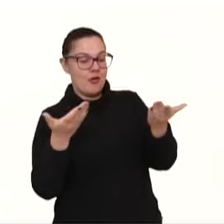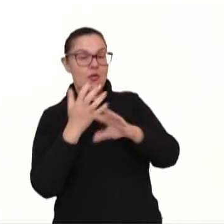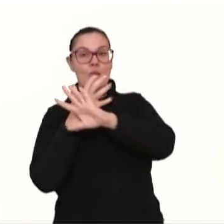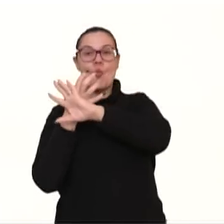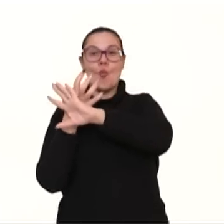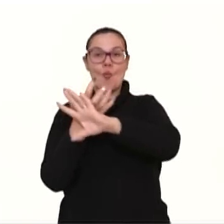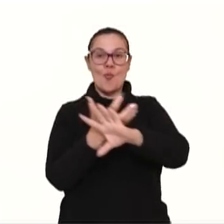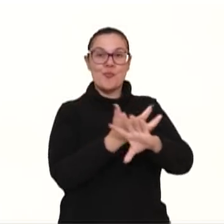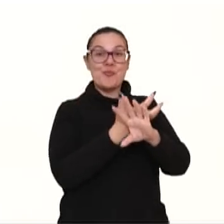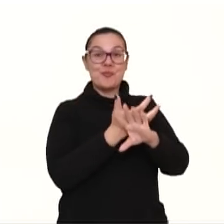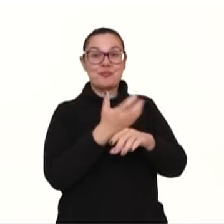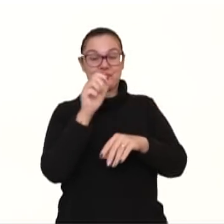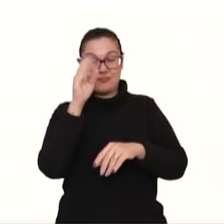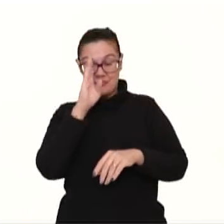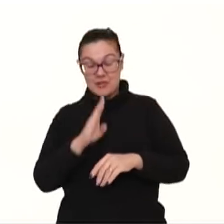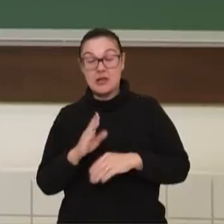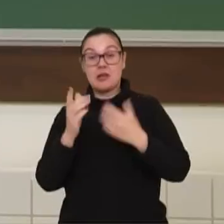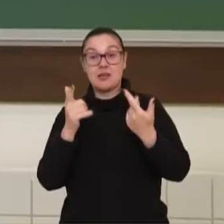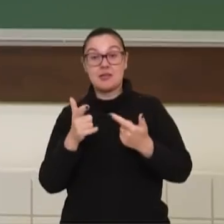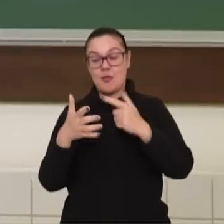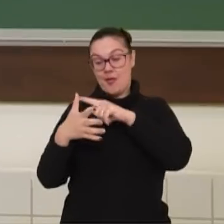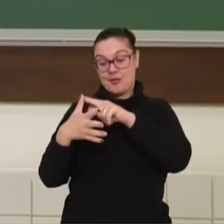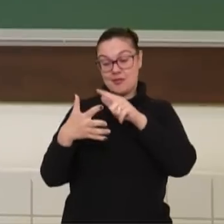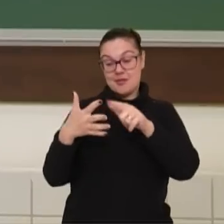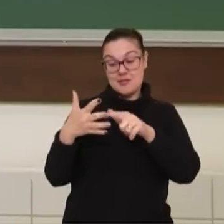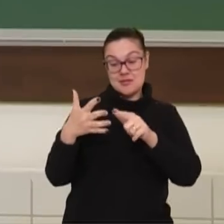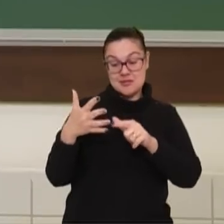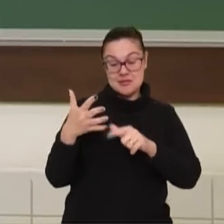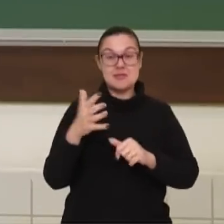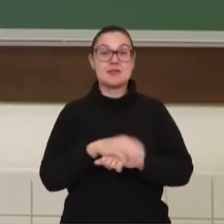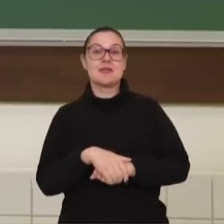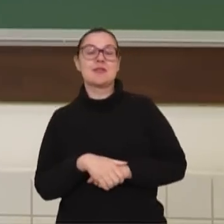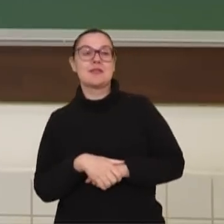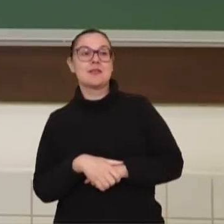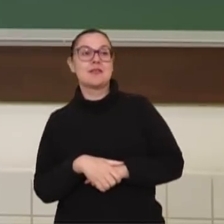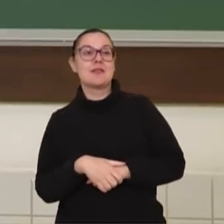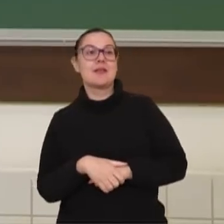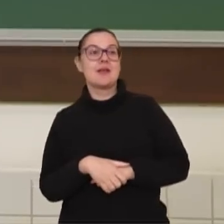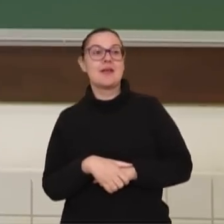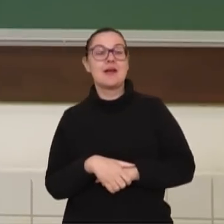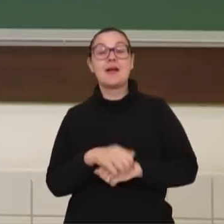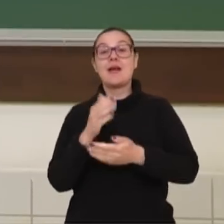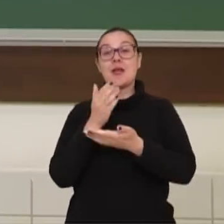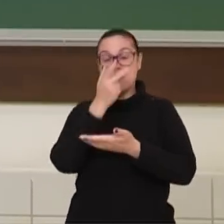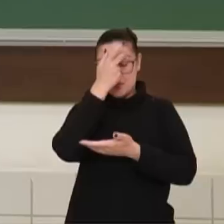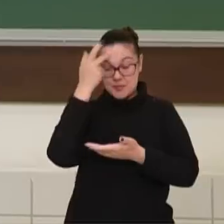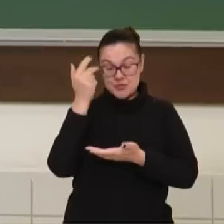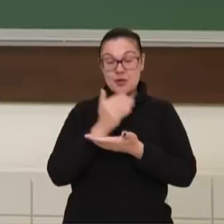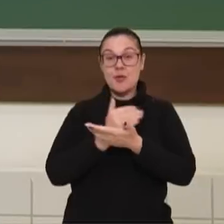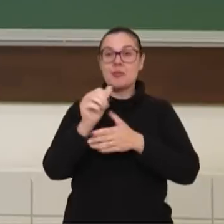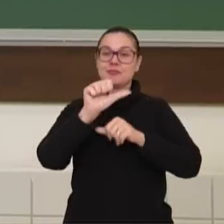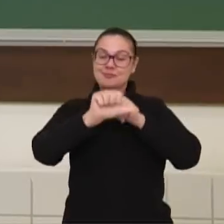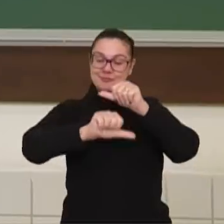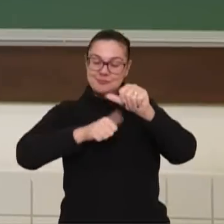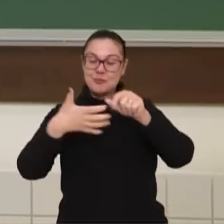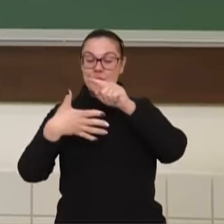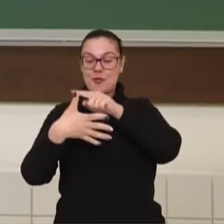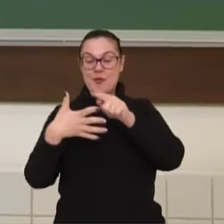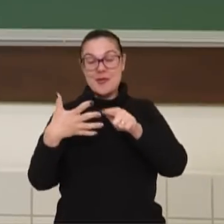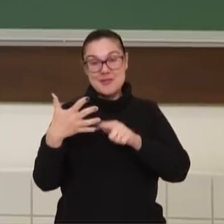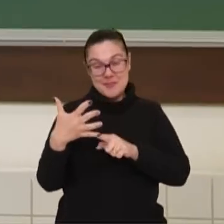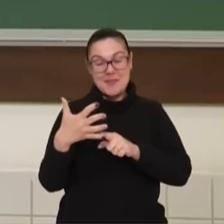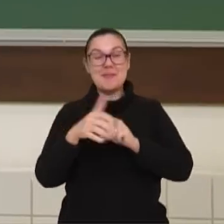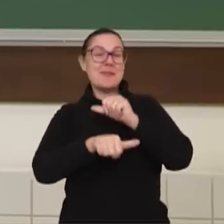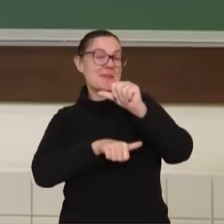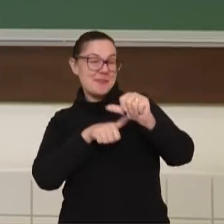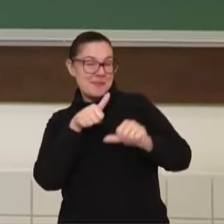Então, é uma dança que ela tem 5 partes, e aí as pessoas começaram a mudar essa dança,